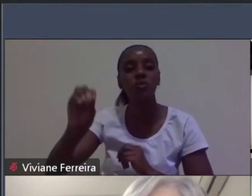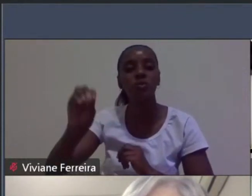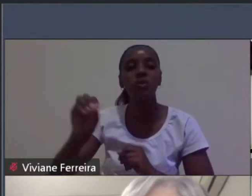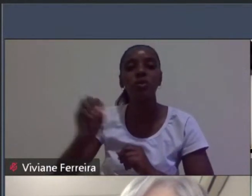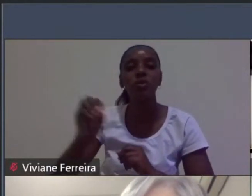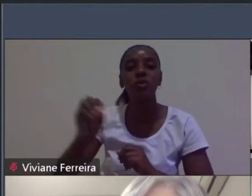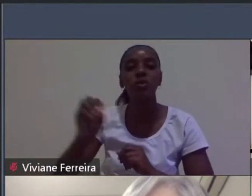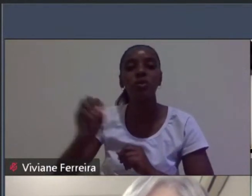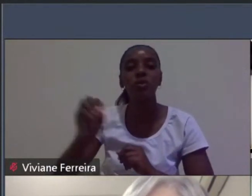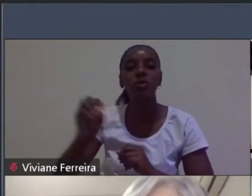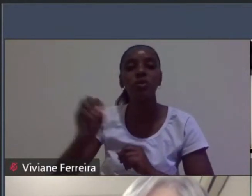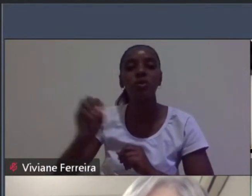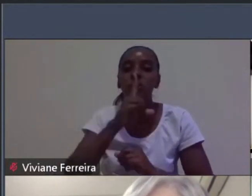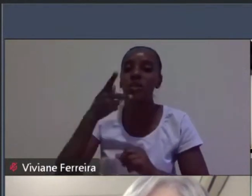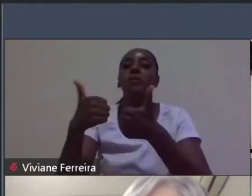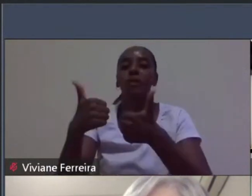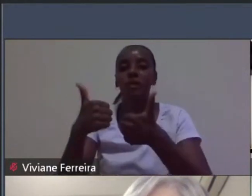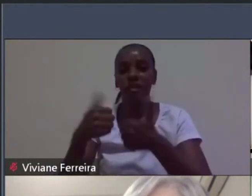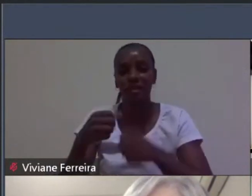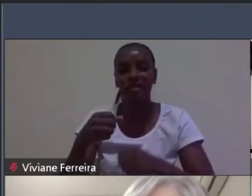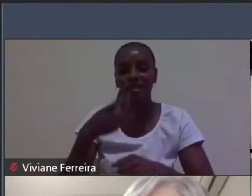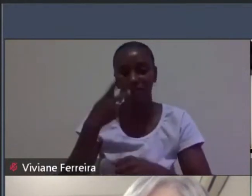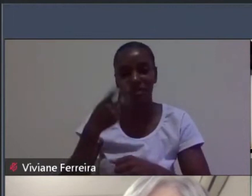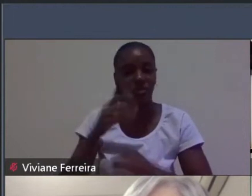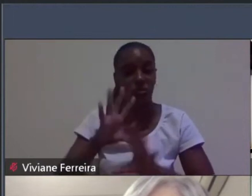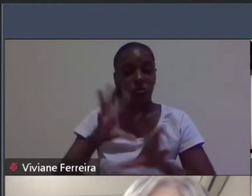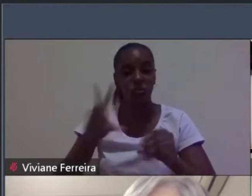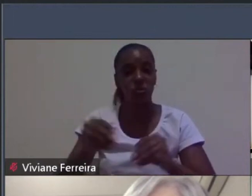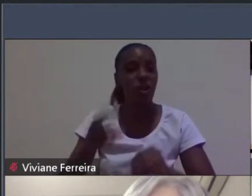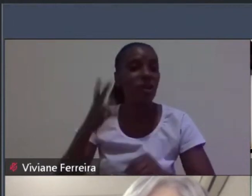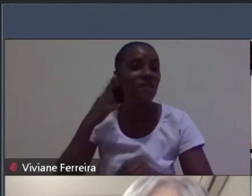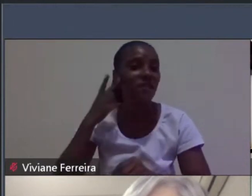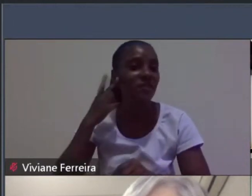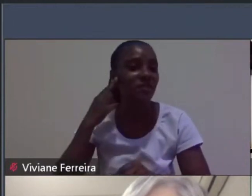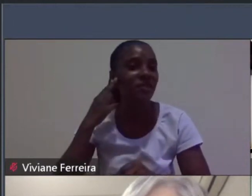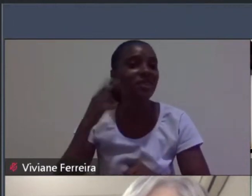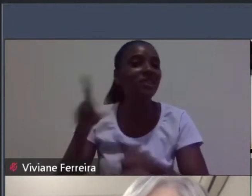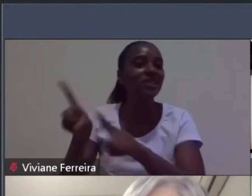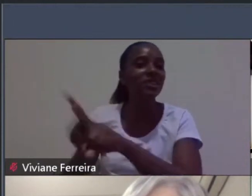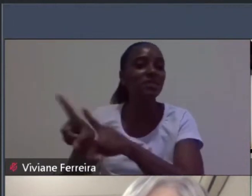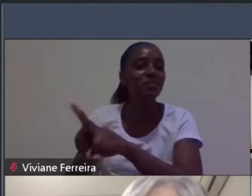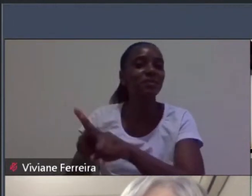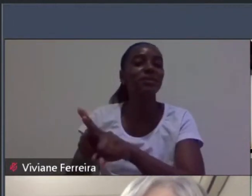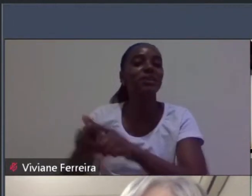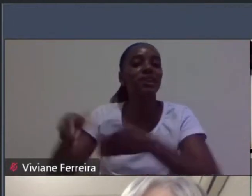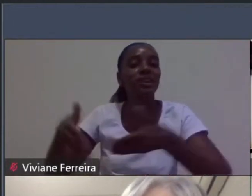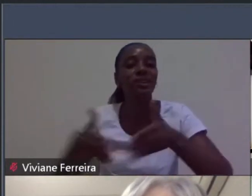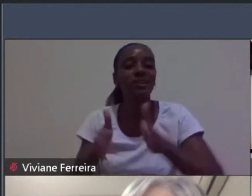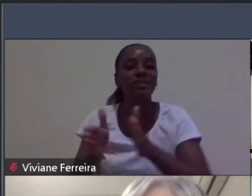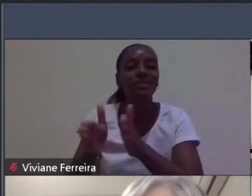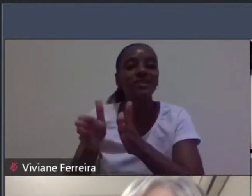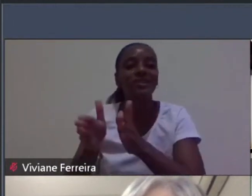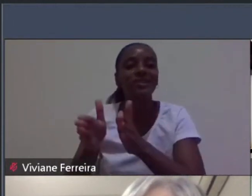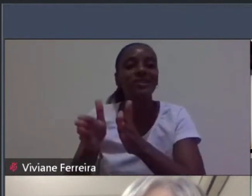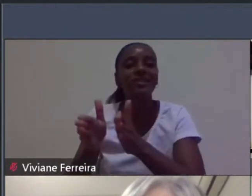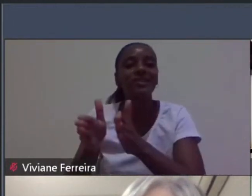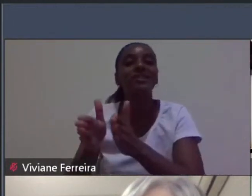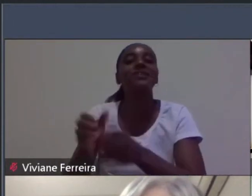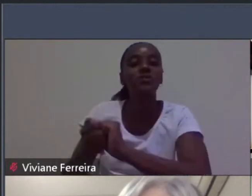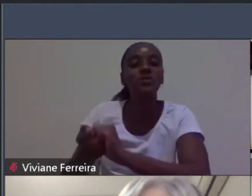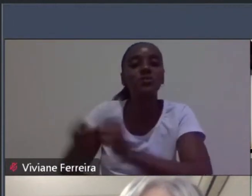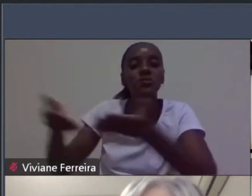bem. A Vivi, por ter nos acompanhado nessa empreitada. Obrigada. Obrigada